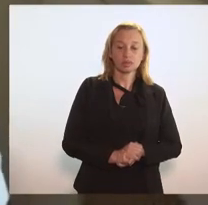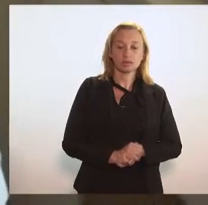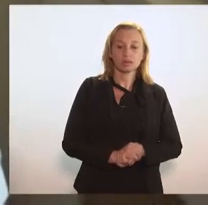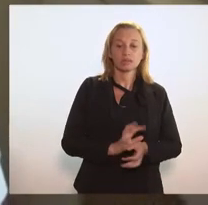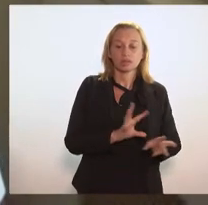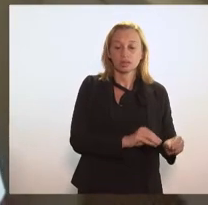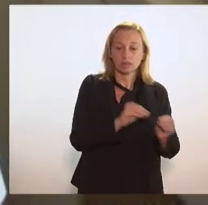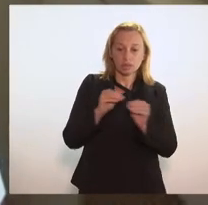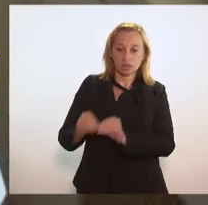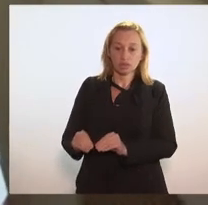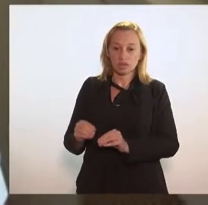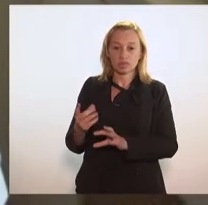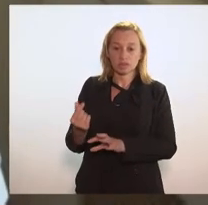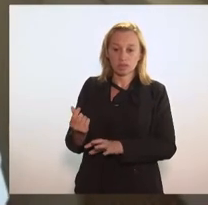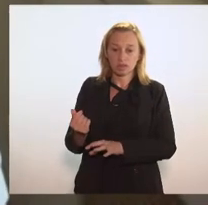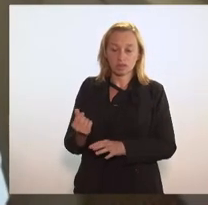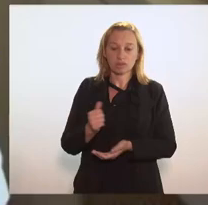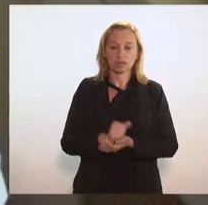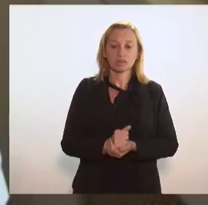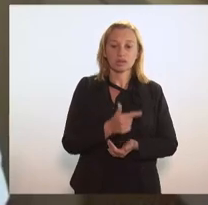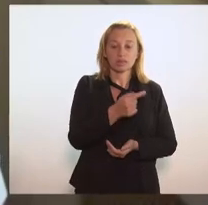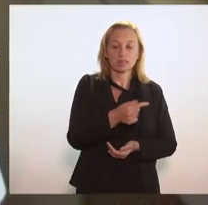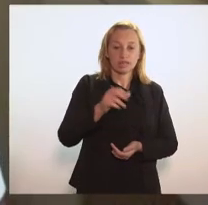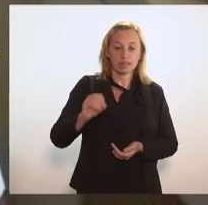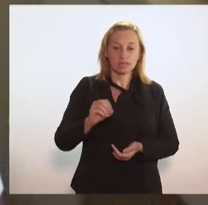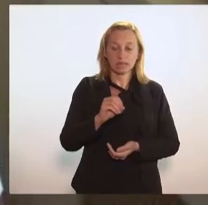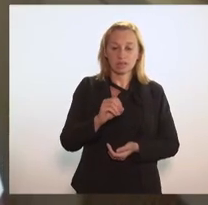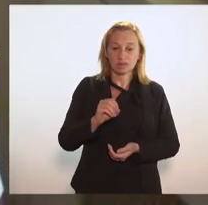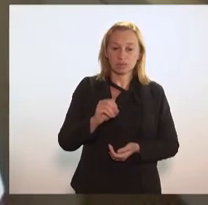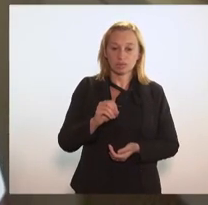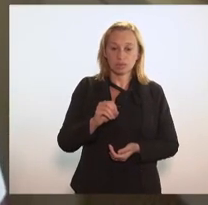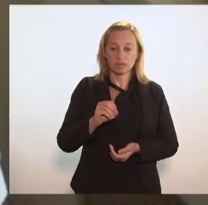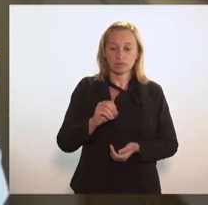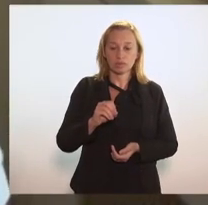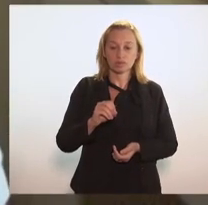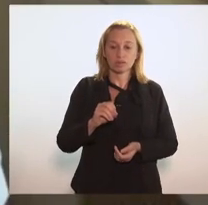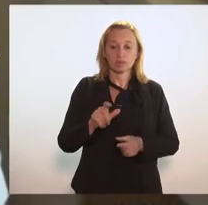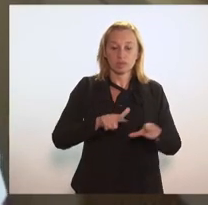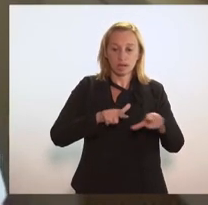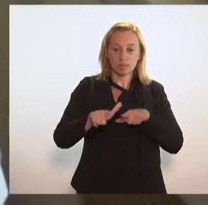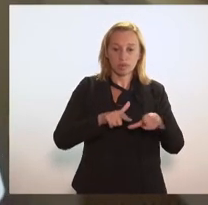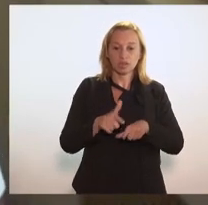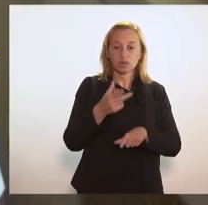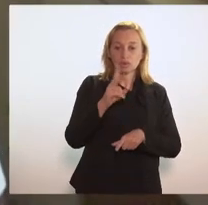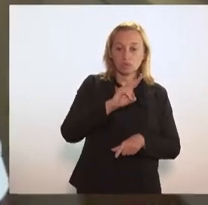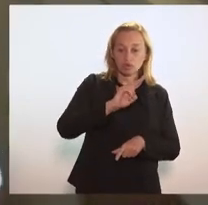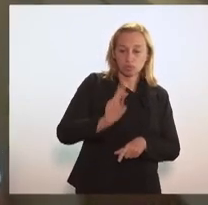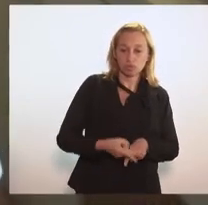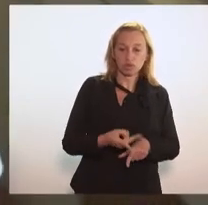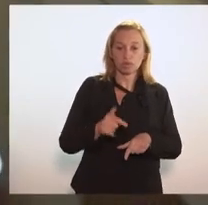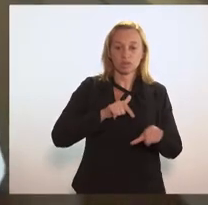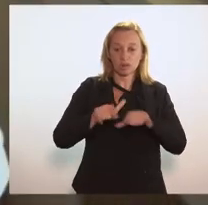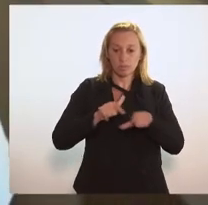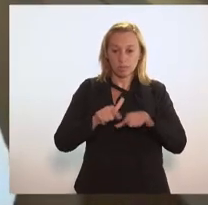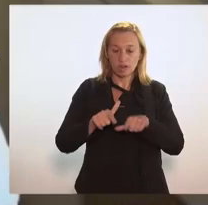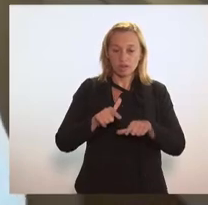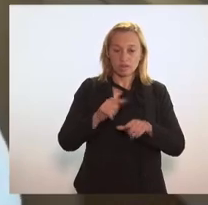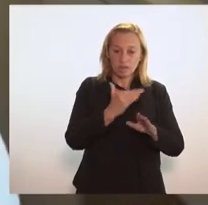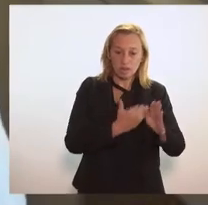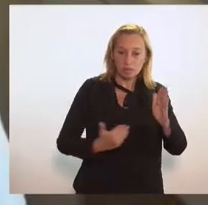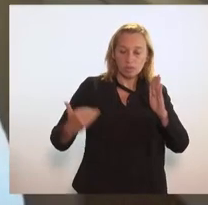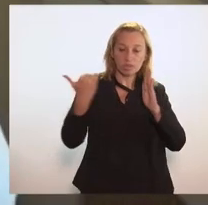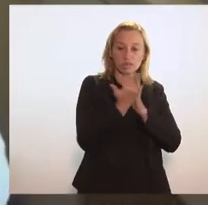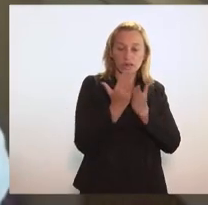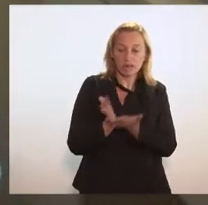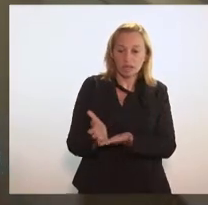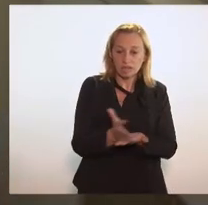transferência diz que gera 700 empregos diz que mantém 2.000 de empregos e diz que ainda vai aumentar